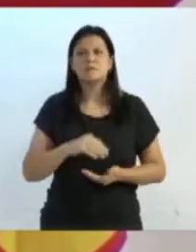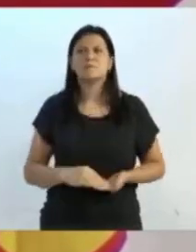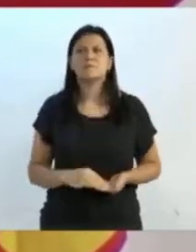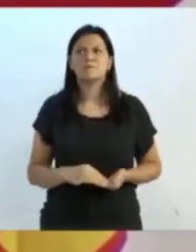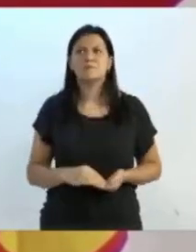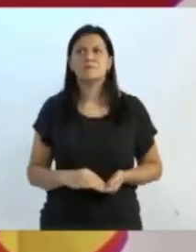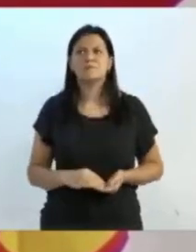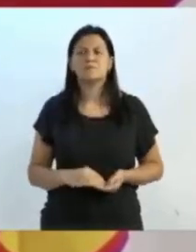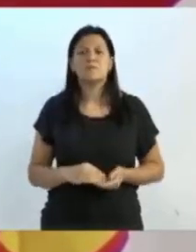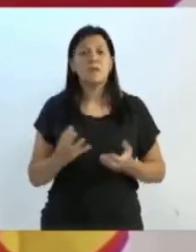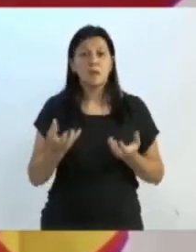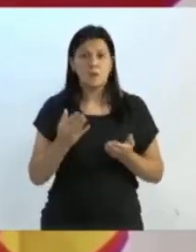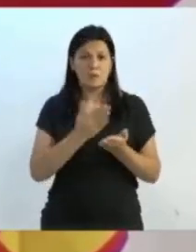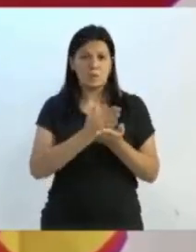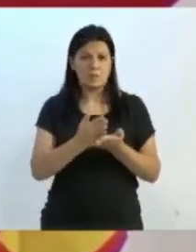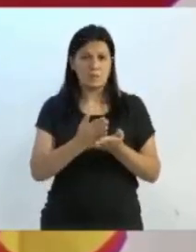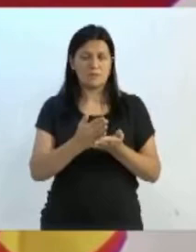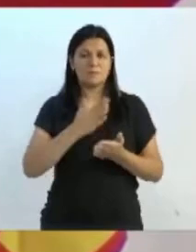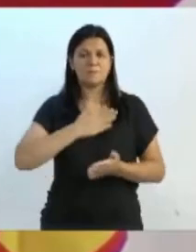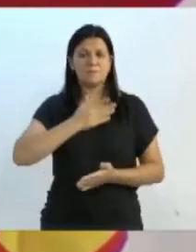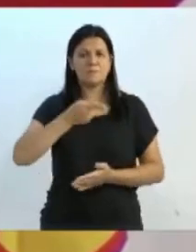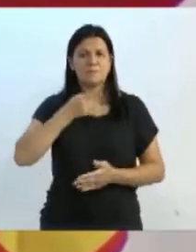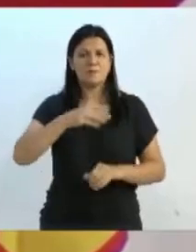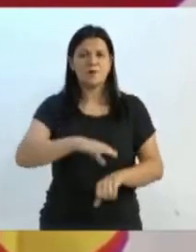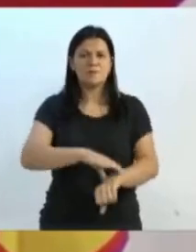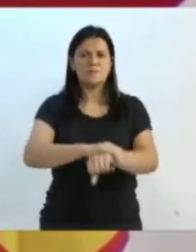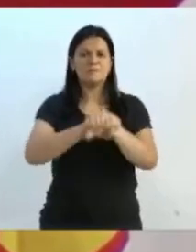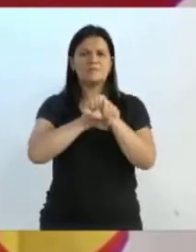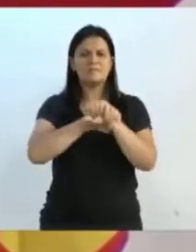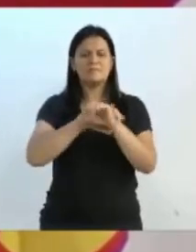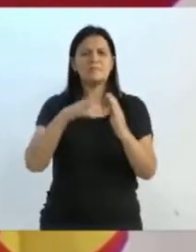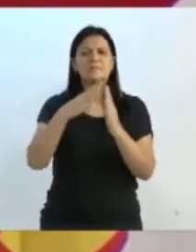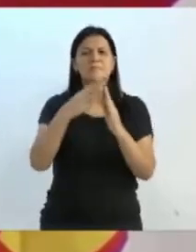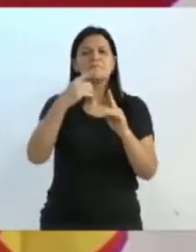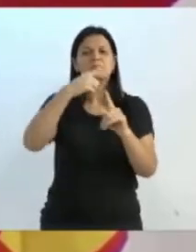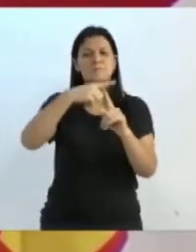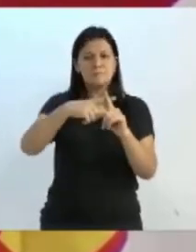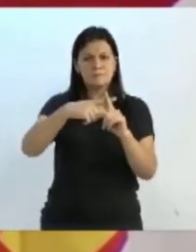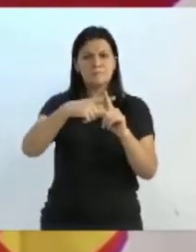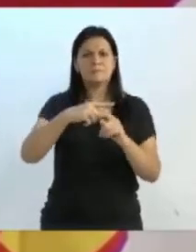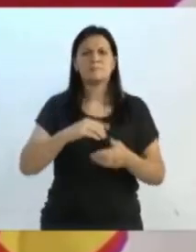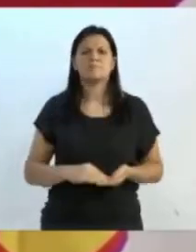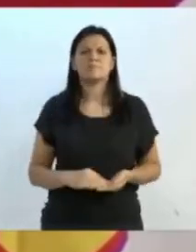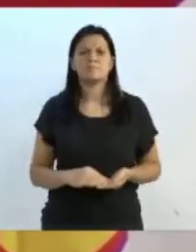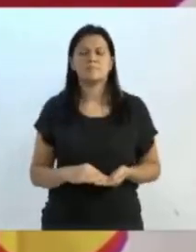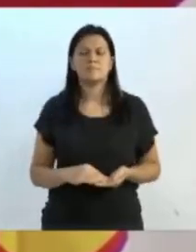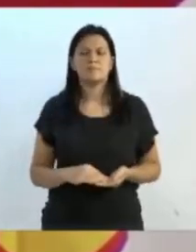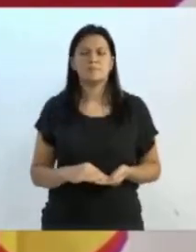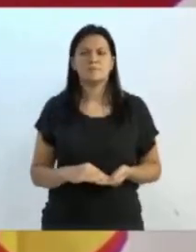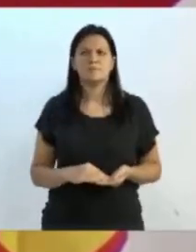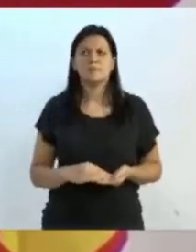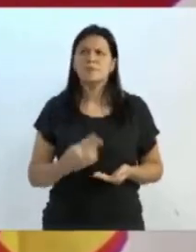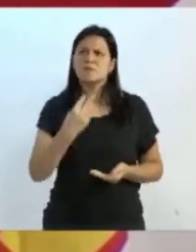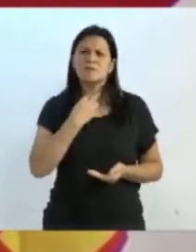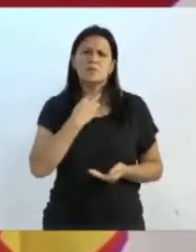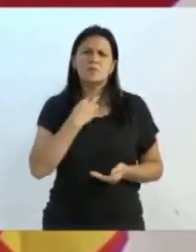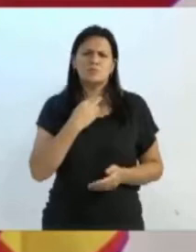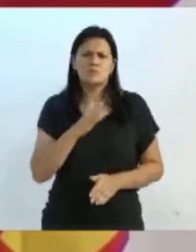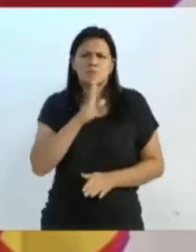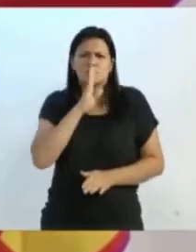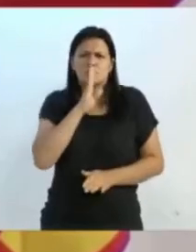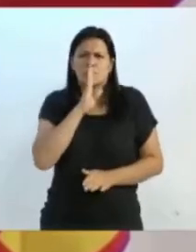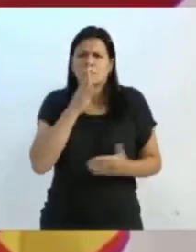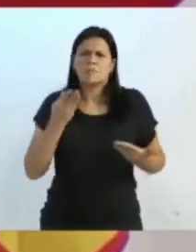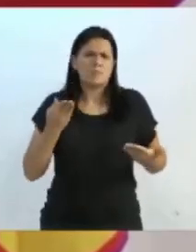meu pronunciamento em defesa das igrejas. Eu não poderia deixar de me manifestar aqui na tarde